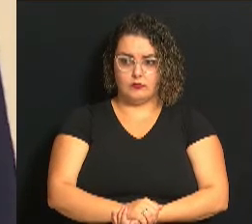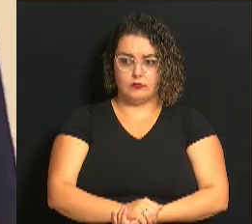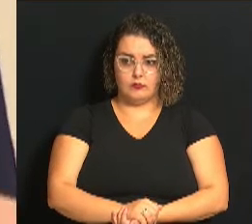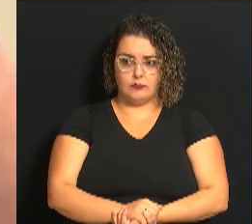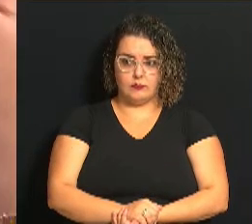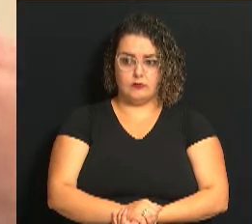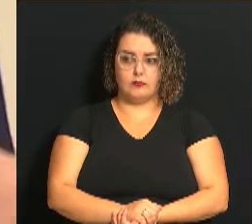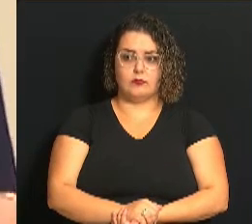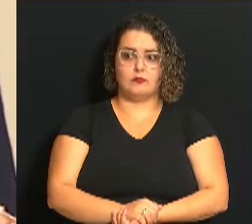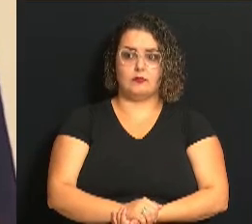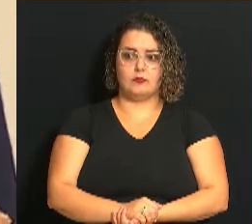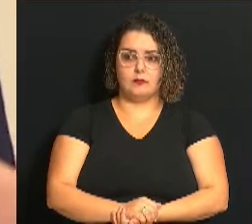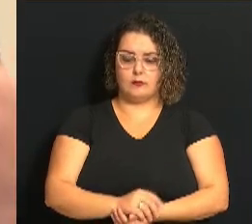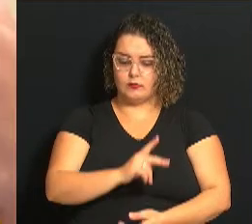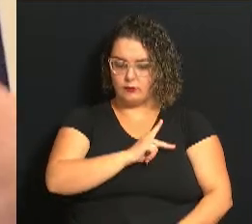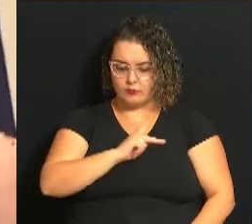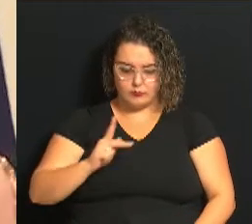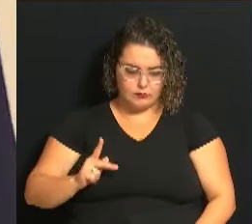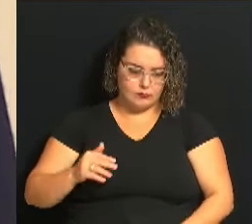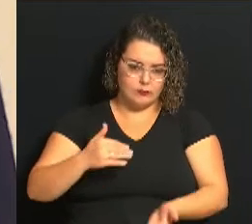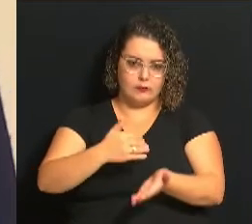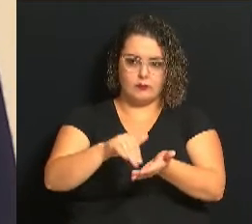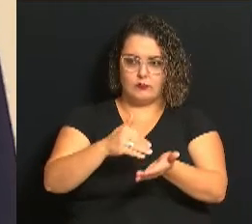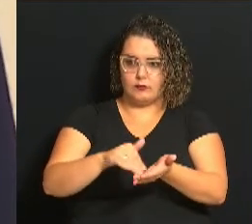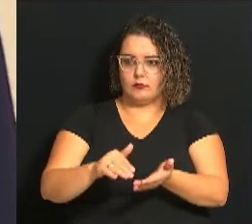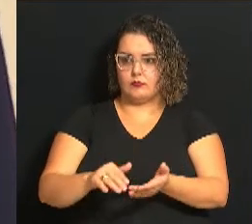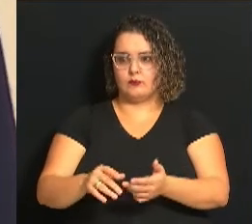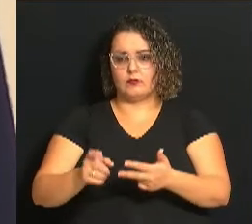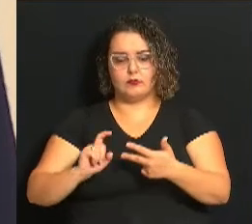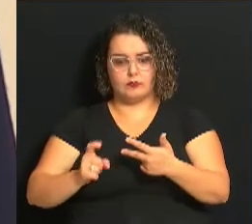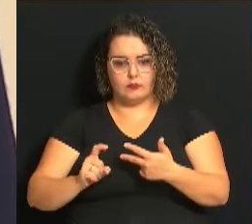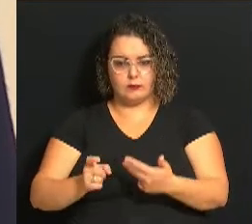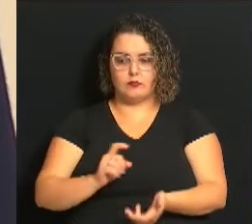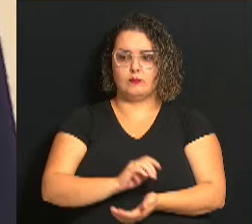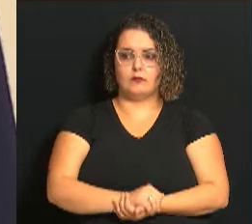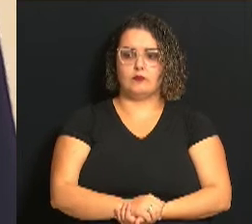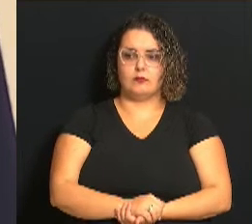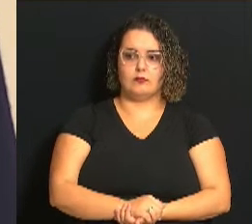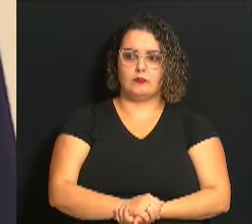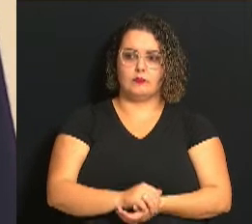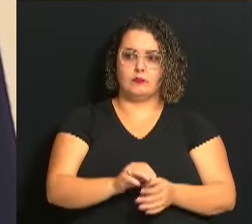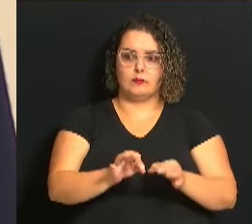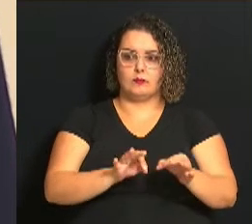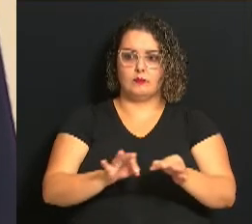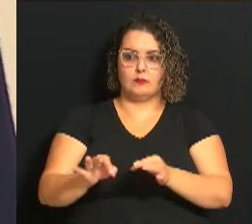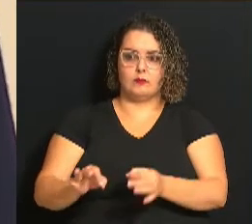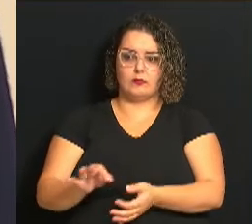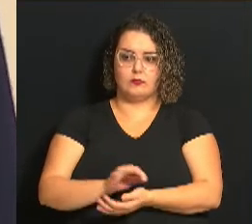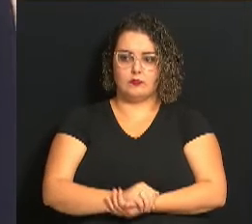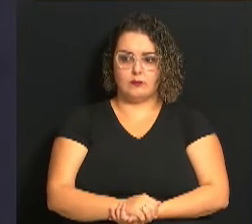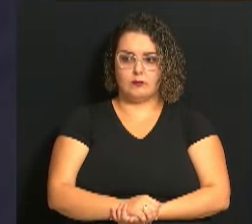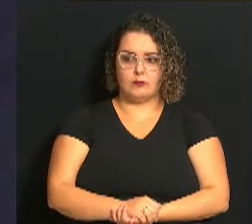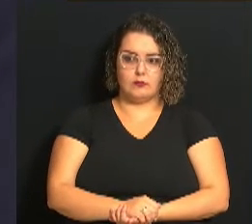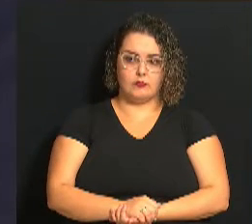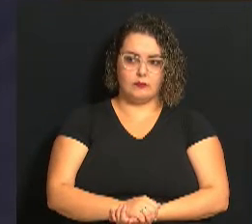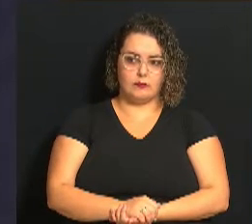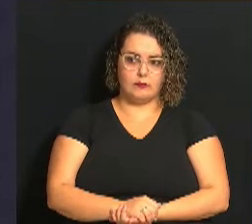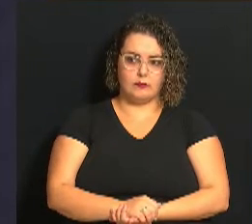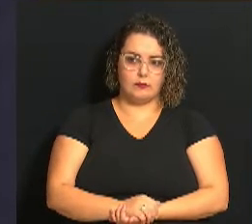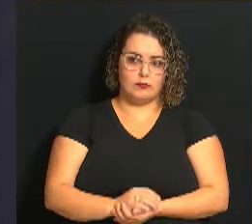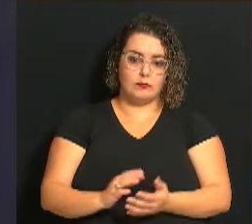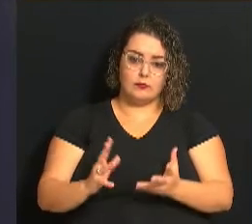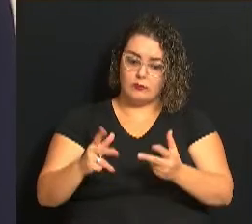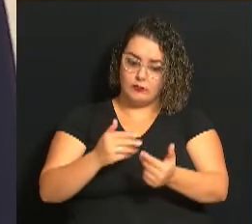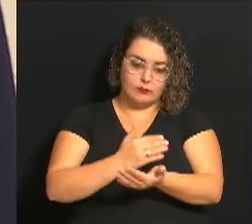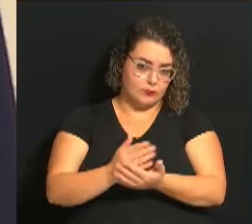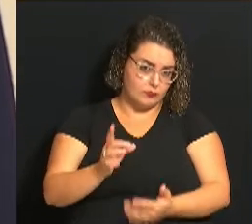o presidente, o secretário executivo, né, e a gente começar a se organizar. É lógico que todo início não é fácil, né?